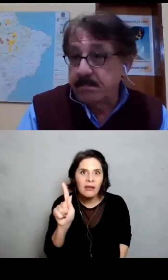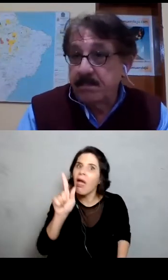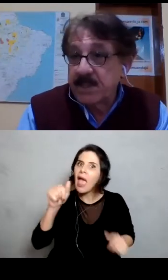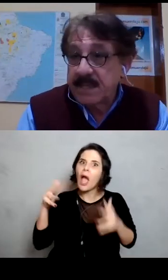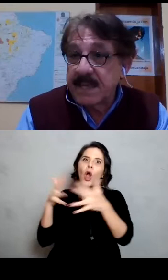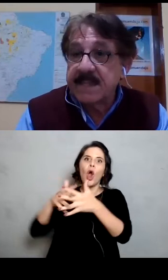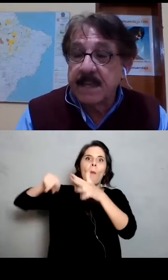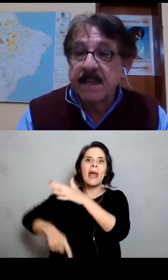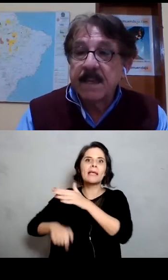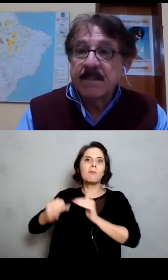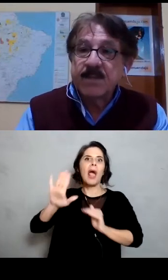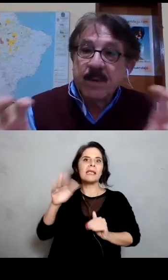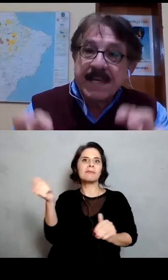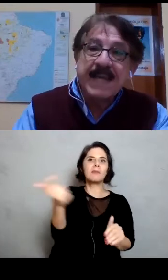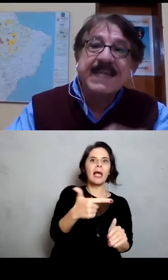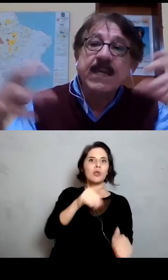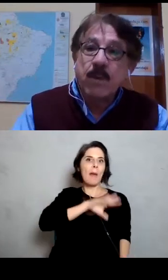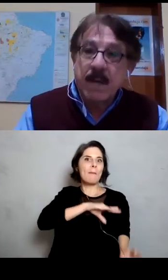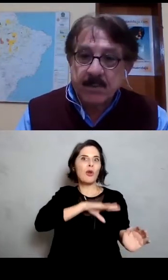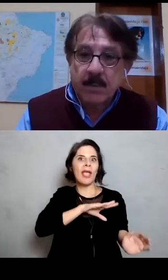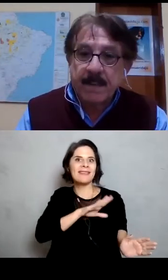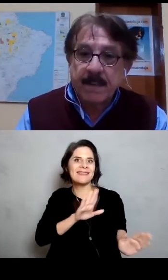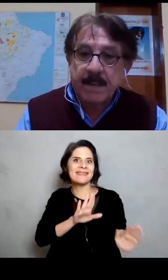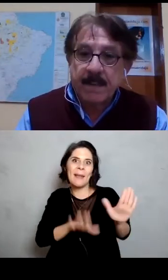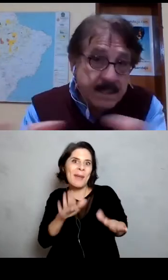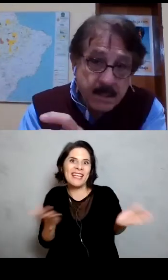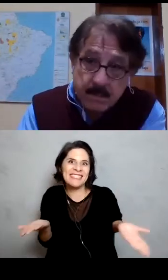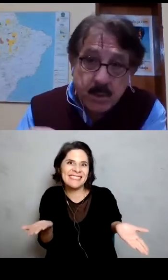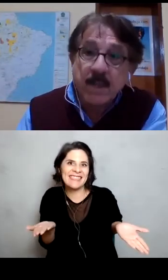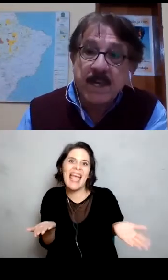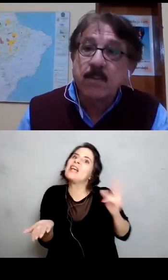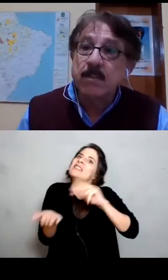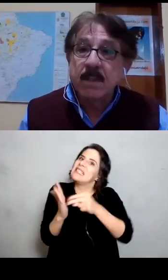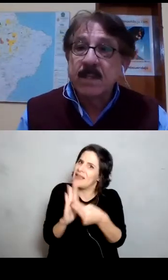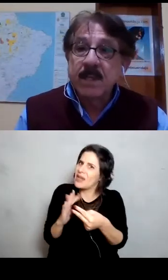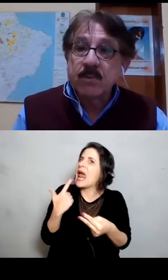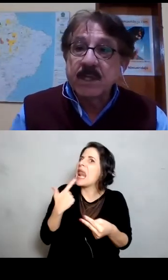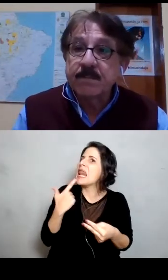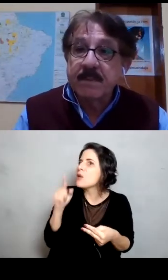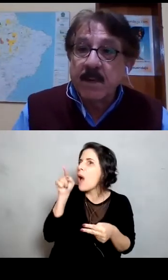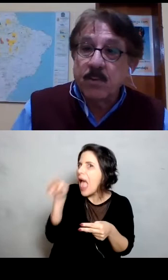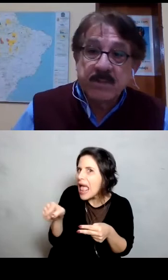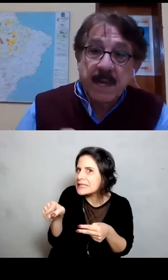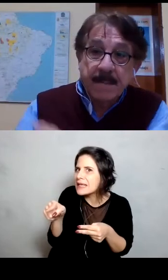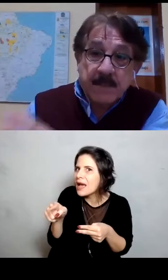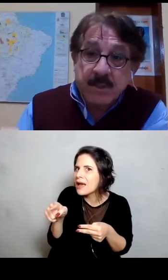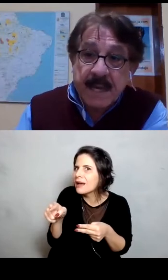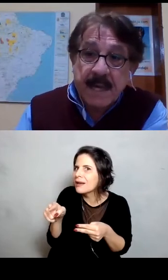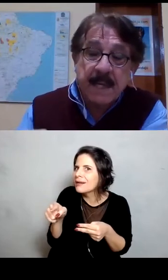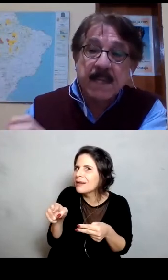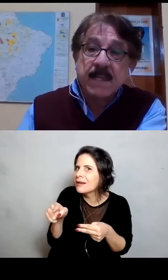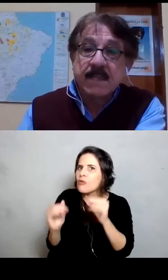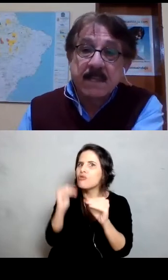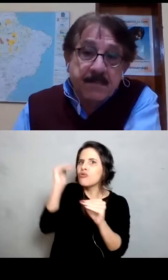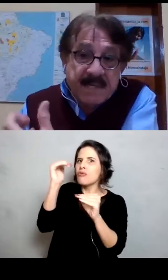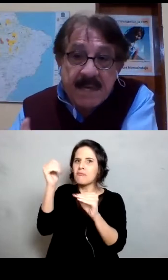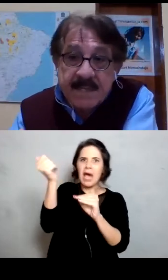aspectos pode até ser, mas não é que a língua é mais complexa. Ela escolheu, em alguns elementos